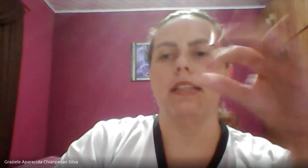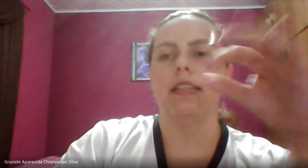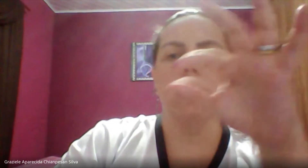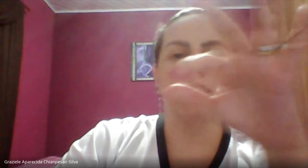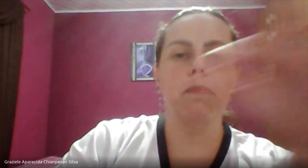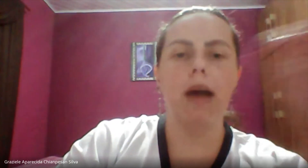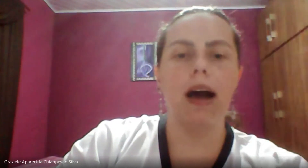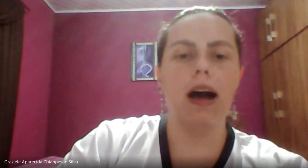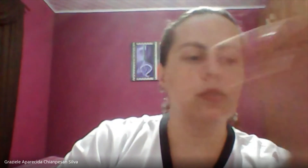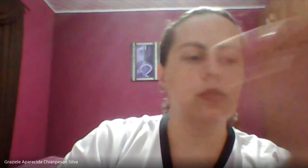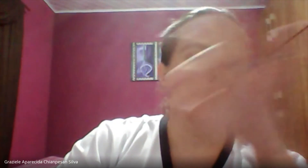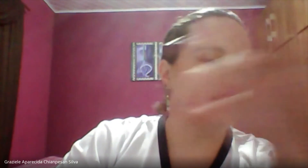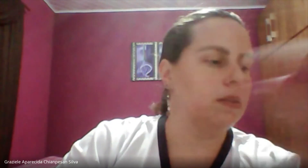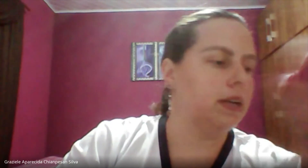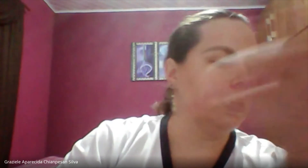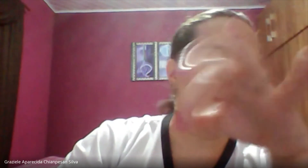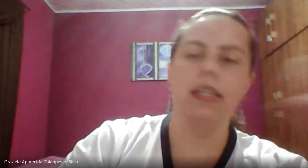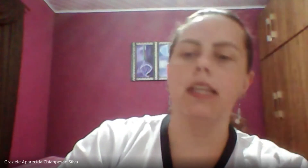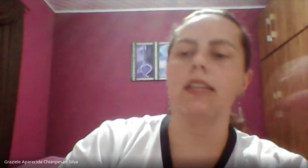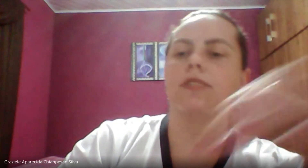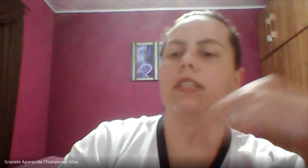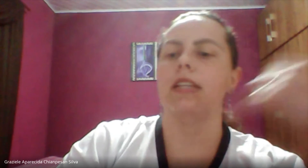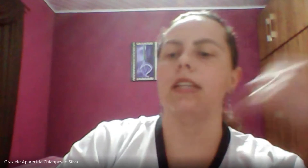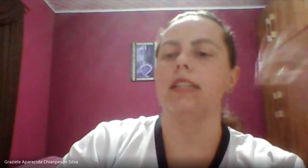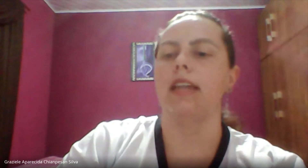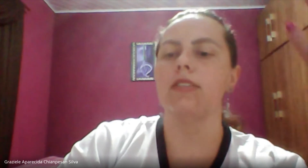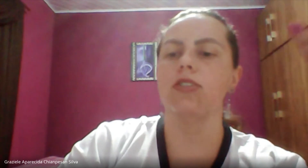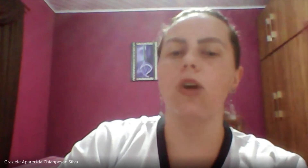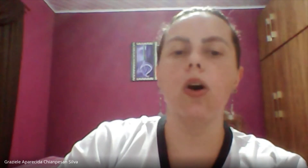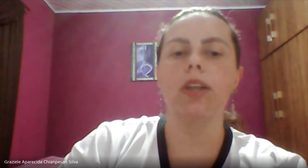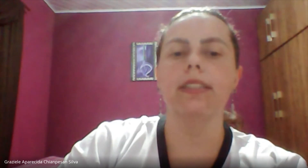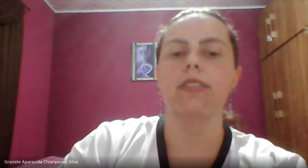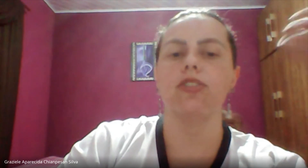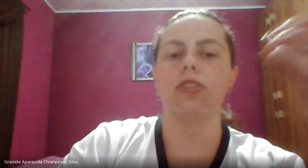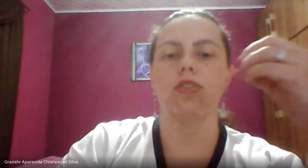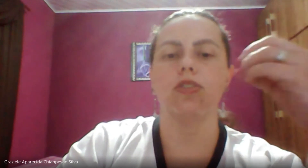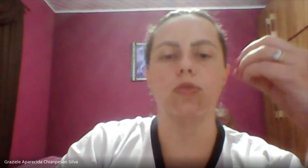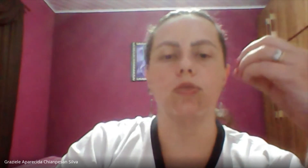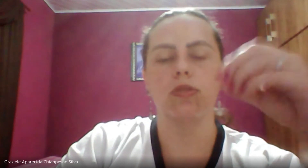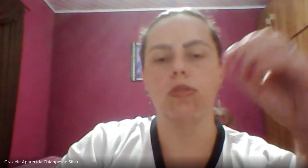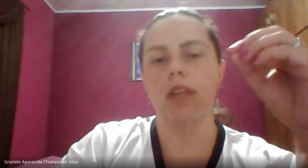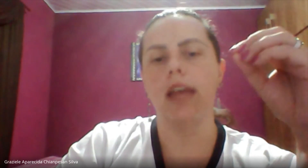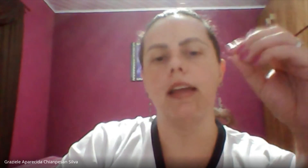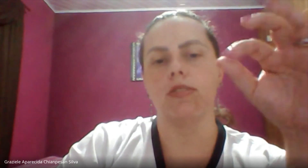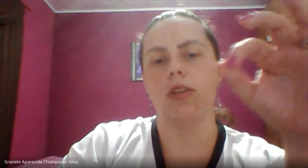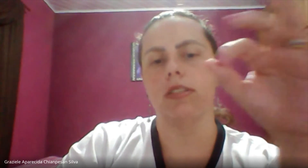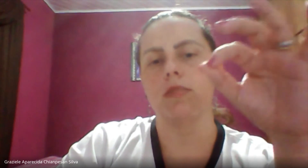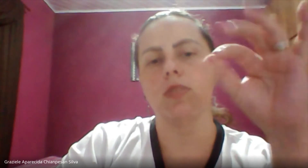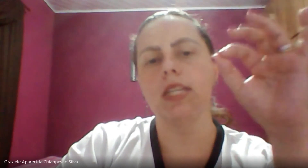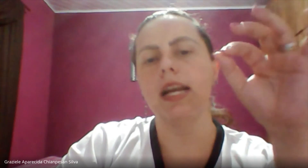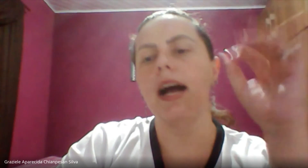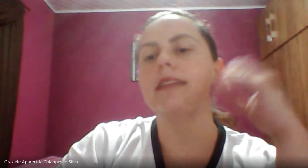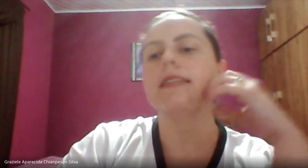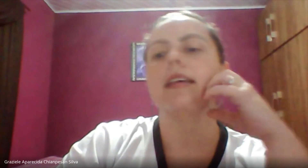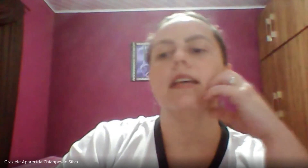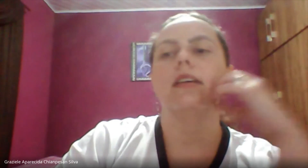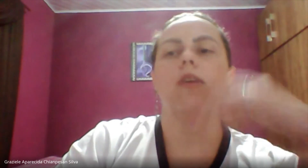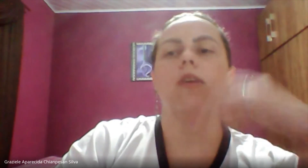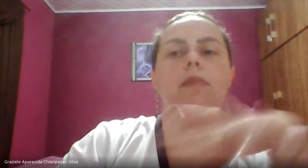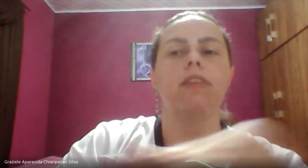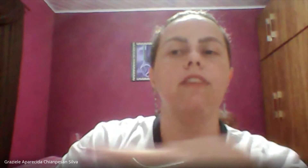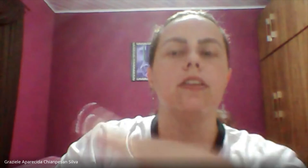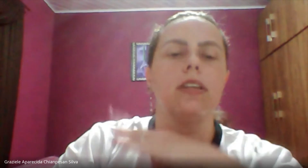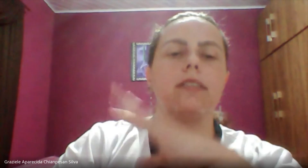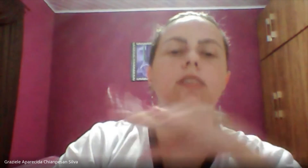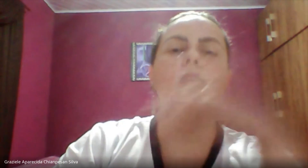tem que ter as pautas, que são aquelas linhas, você tem que ter as notas as notas musicais, do